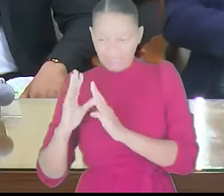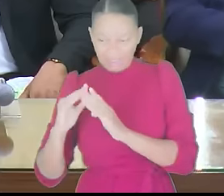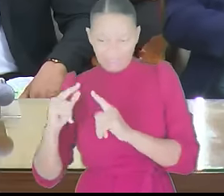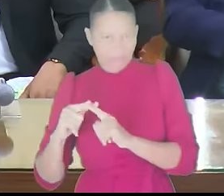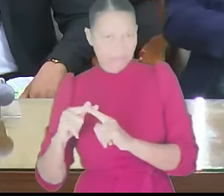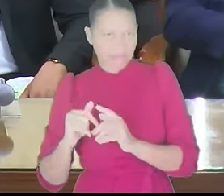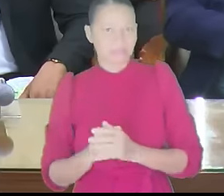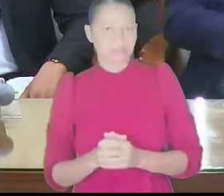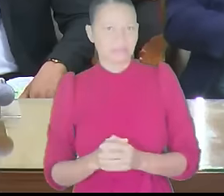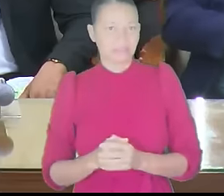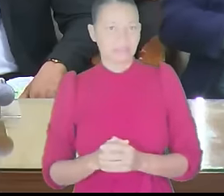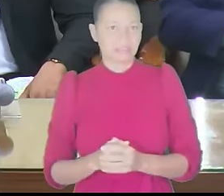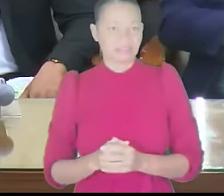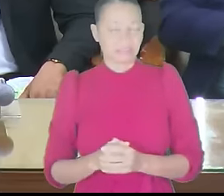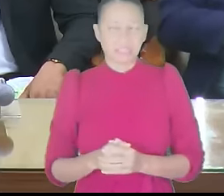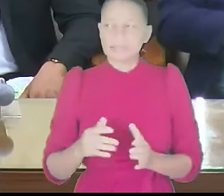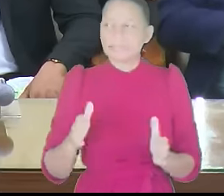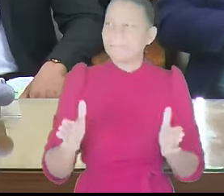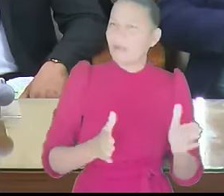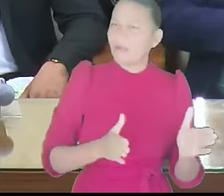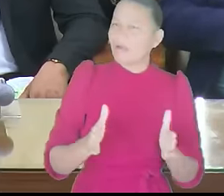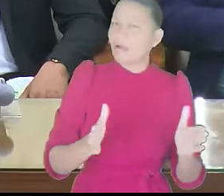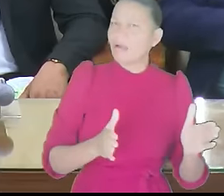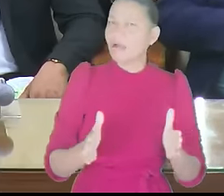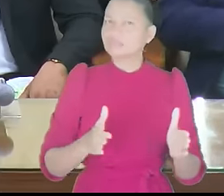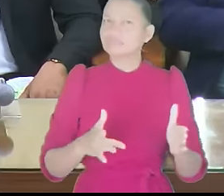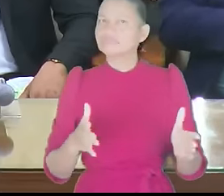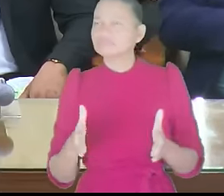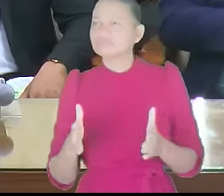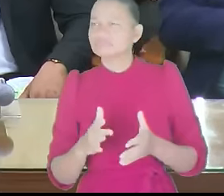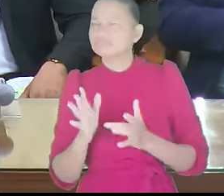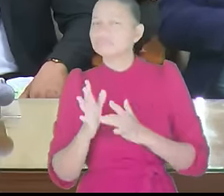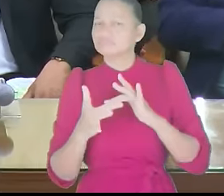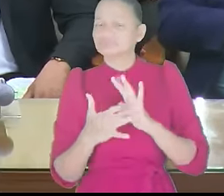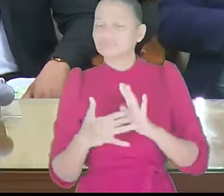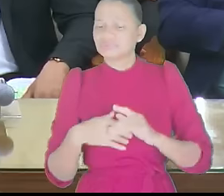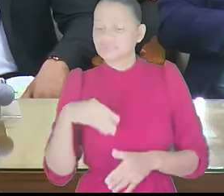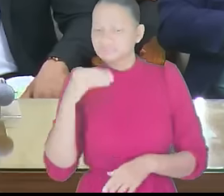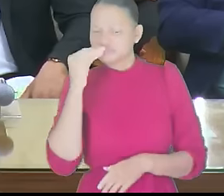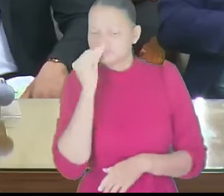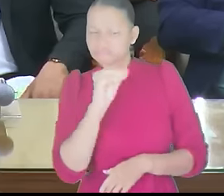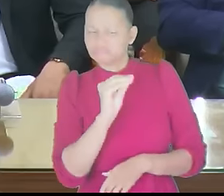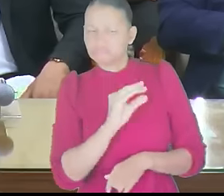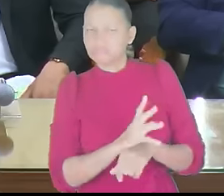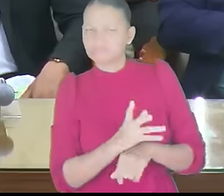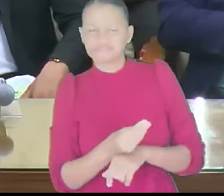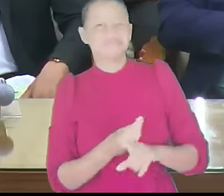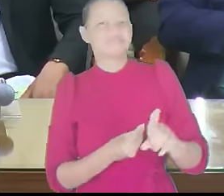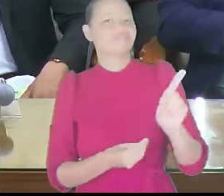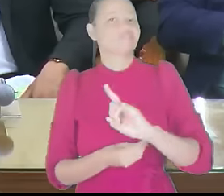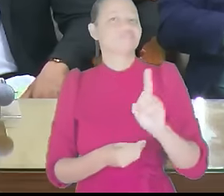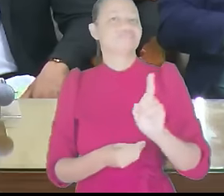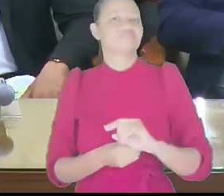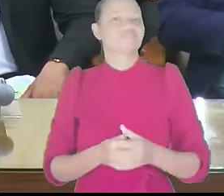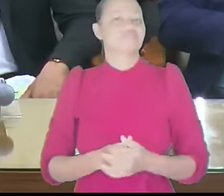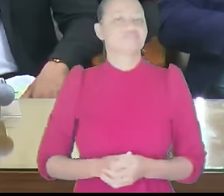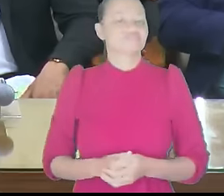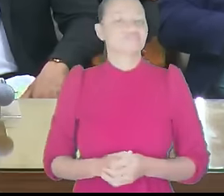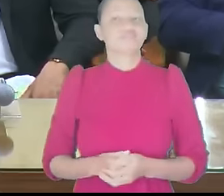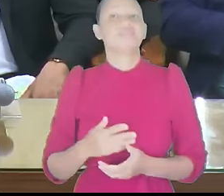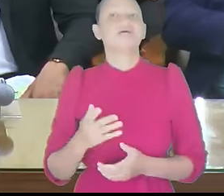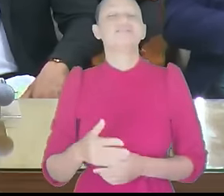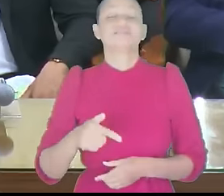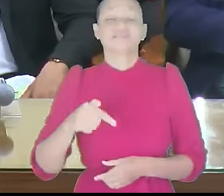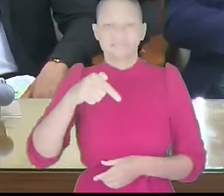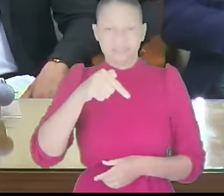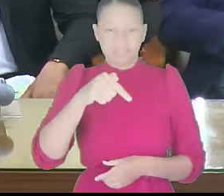Pastor, Jesus teve alguma época na história eclesiástica que Jesus deixou a igreja? Não. Primeira igreja das sete da Ásia. Os irmãos sabem que as